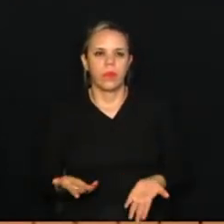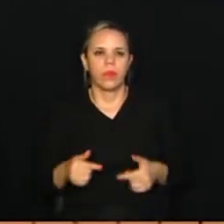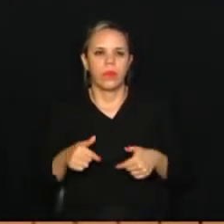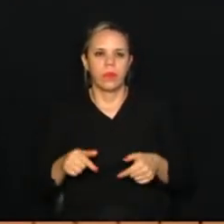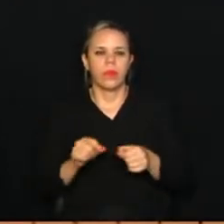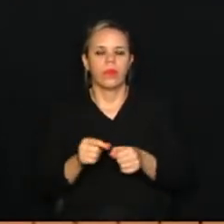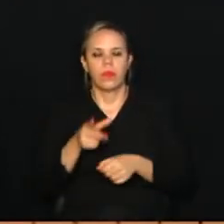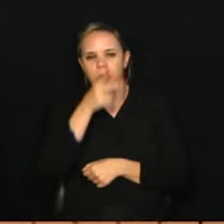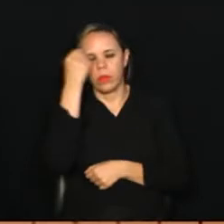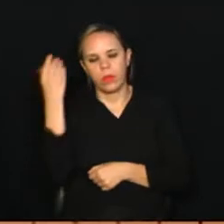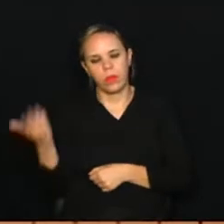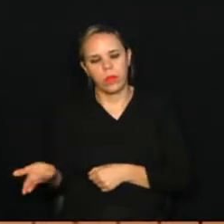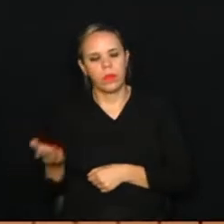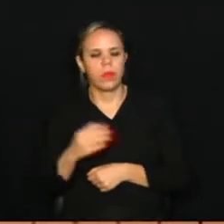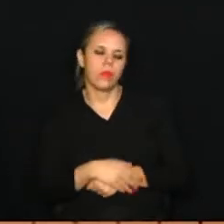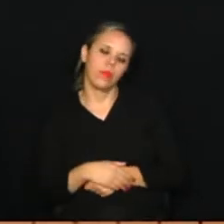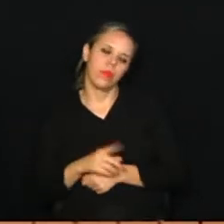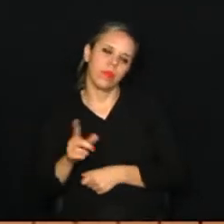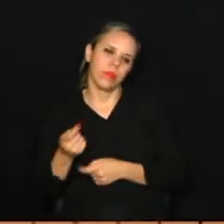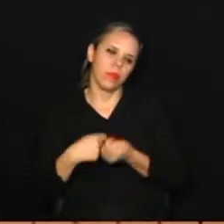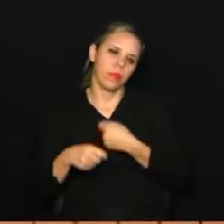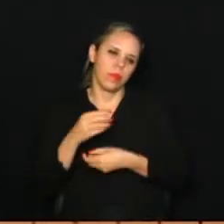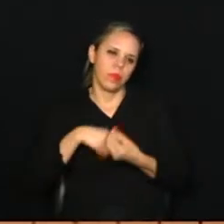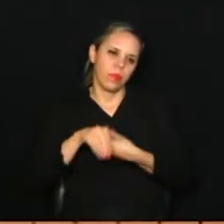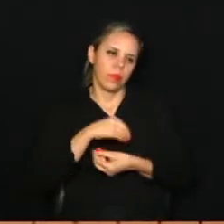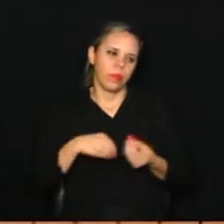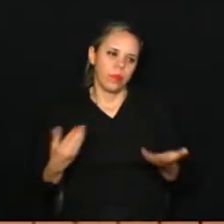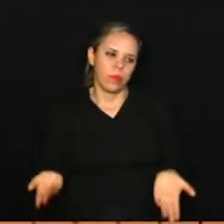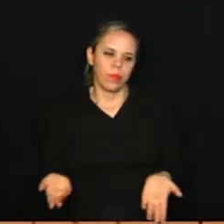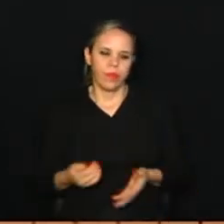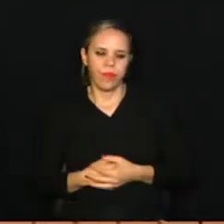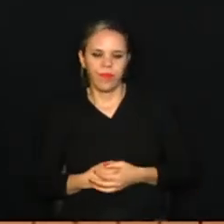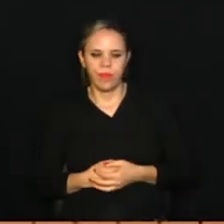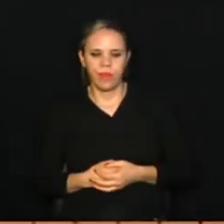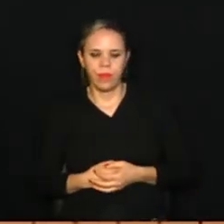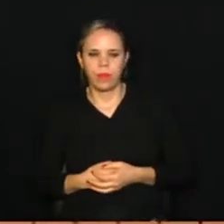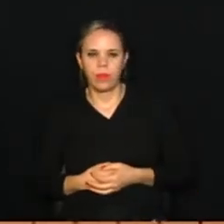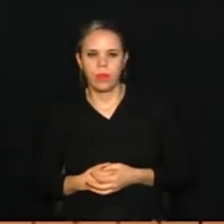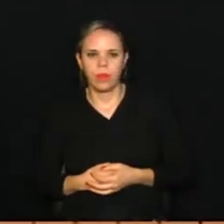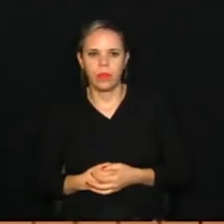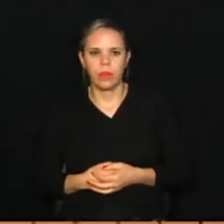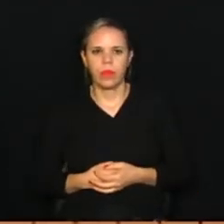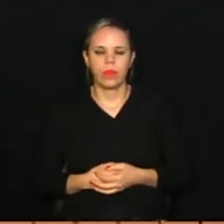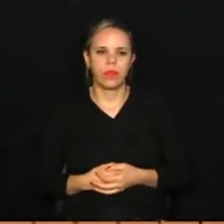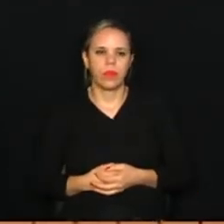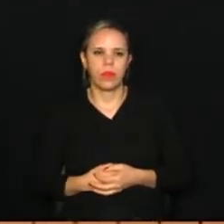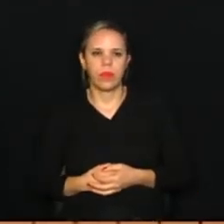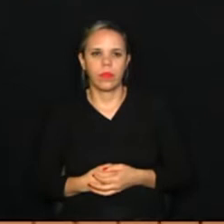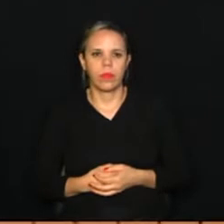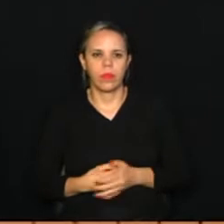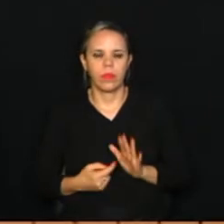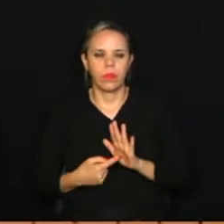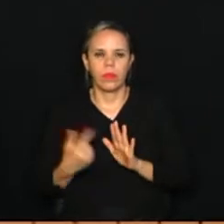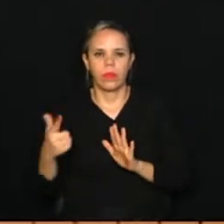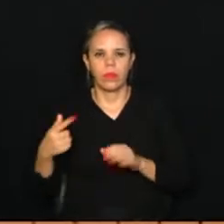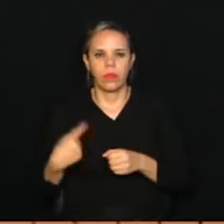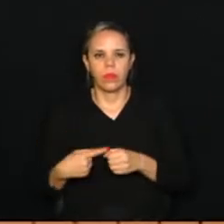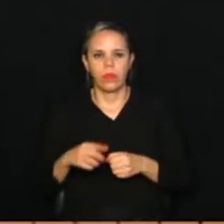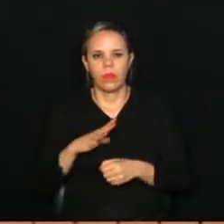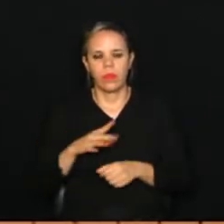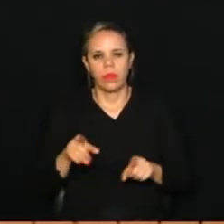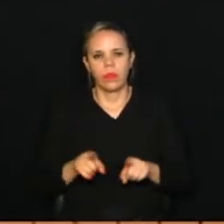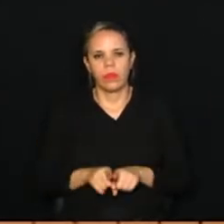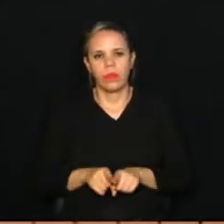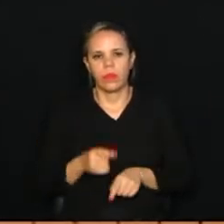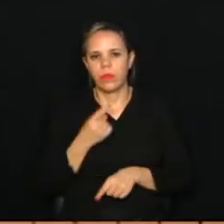da prefeitura, mas é de economia mista, né? E ela presta serviço para outros municípios também, além